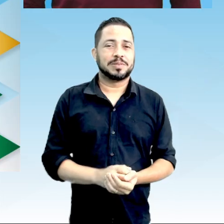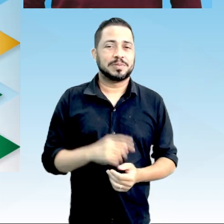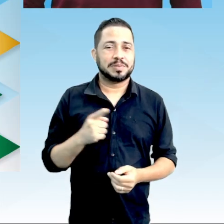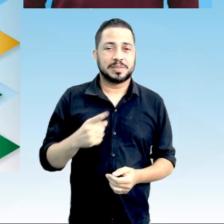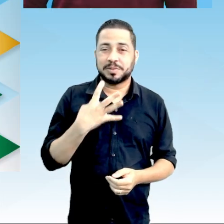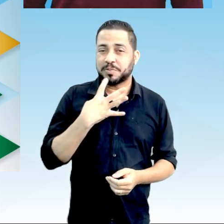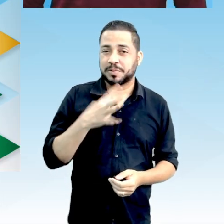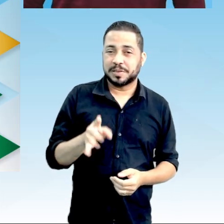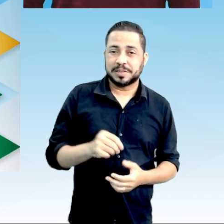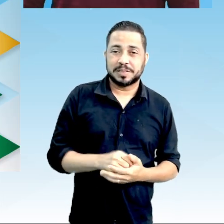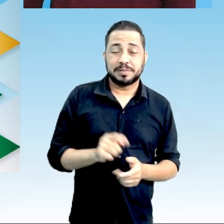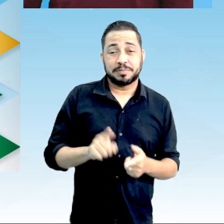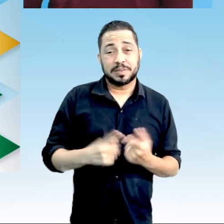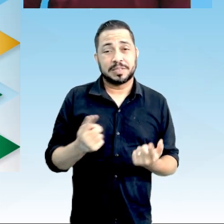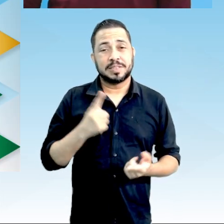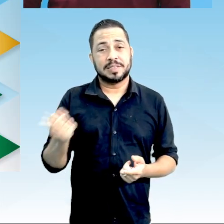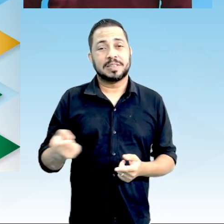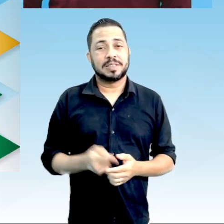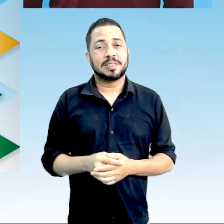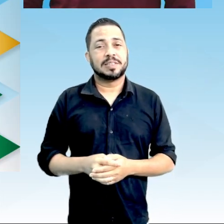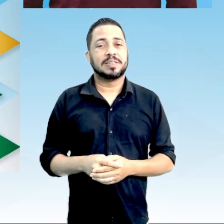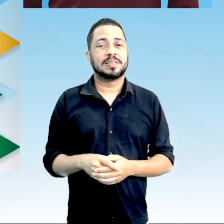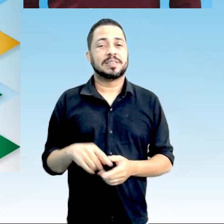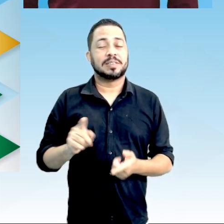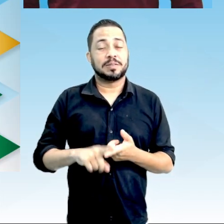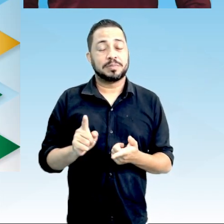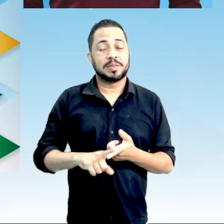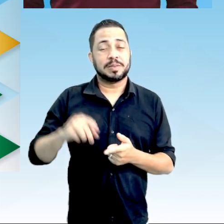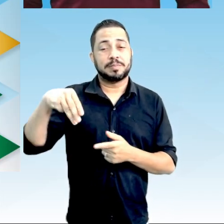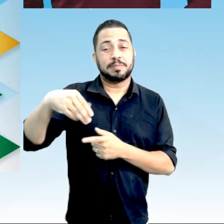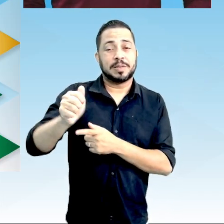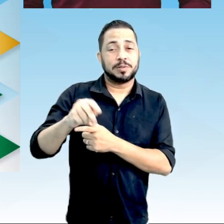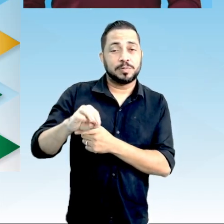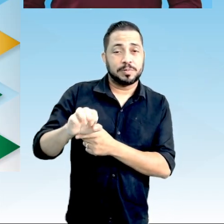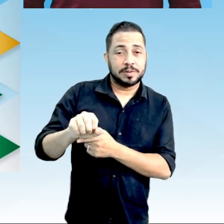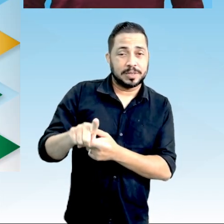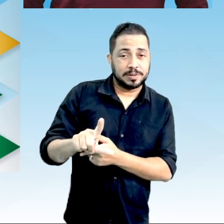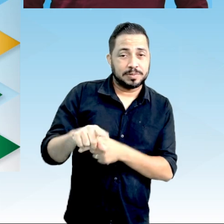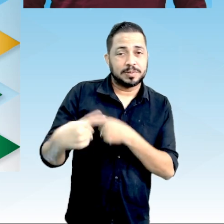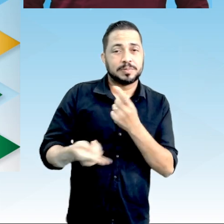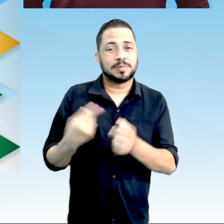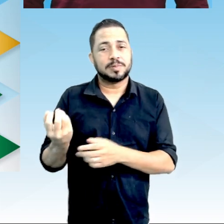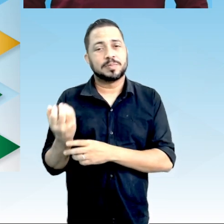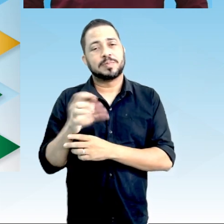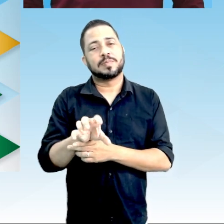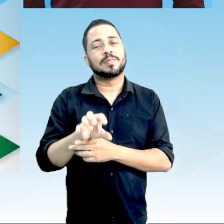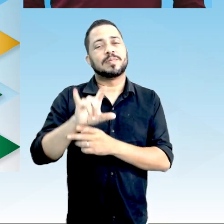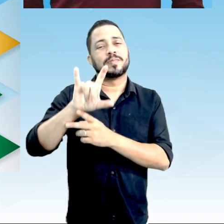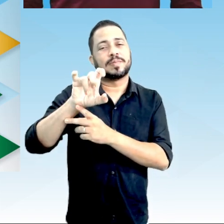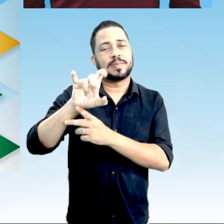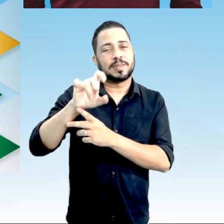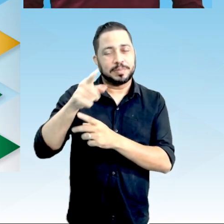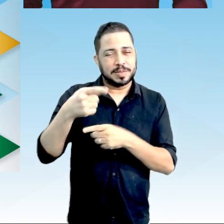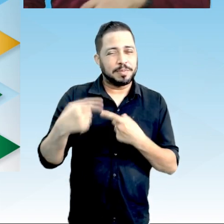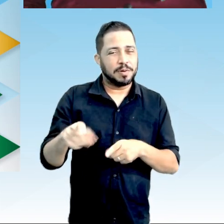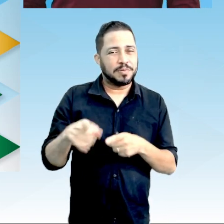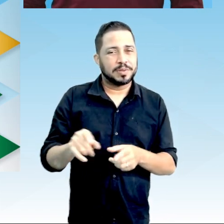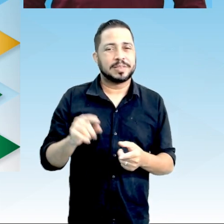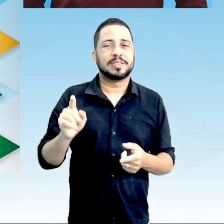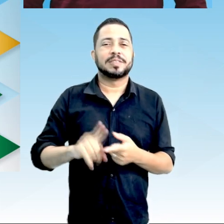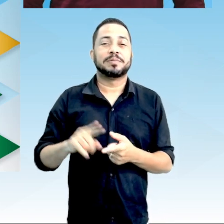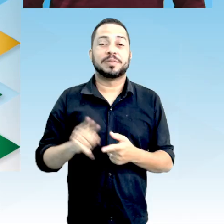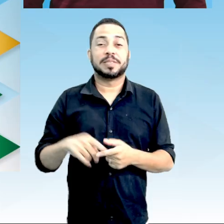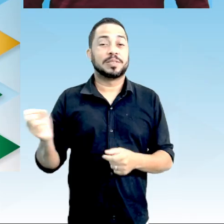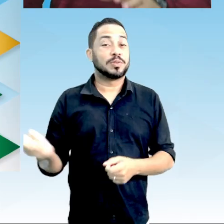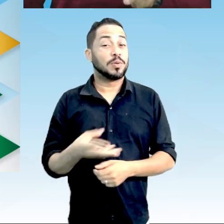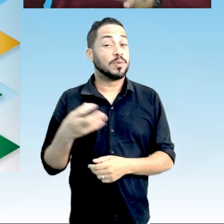não conhece, mas ele é nosso parceiro Manuel, que depois eu passo o Instagram para você aqui, perturbá-lo por aí à vontade, mandar